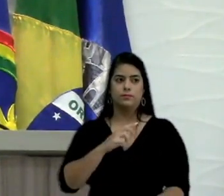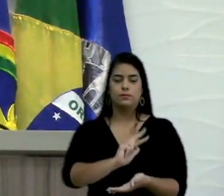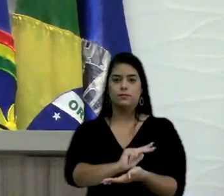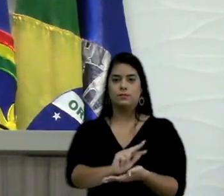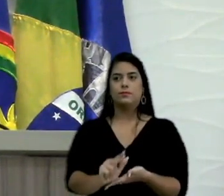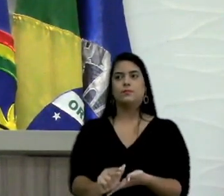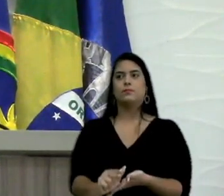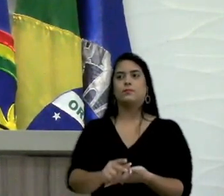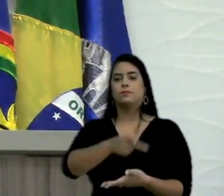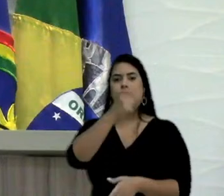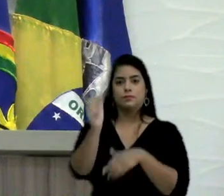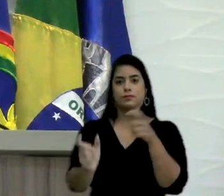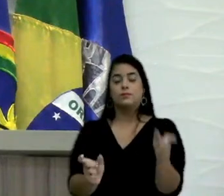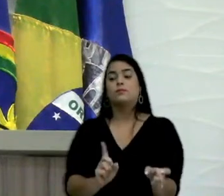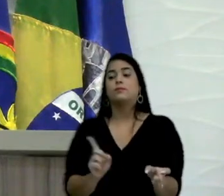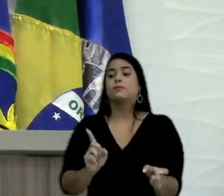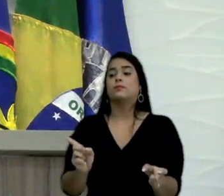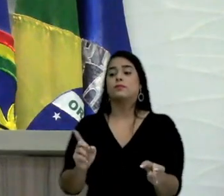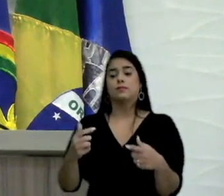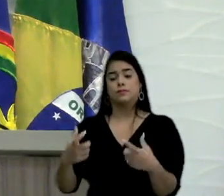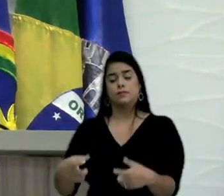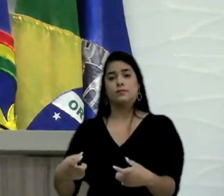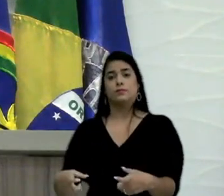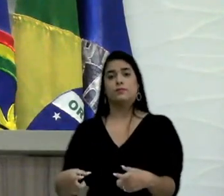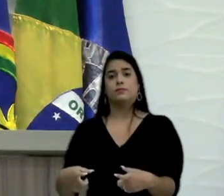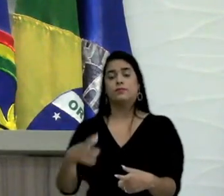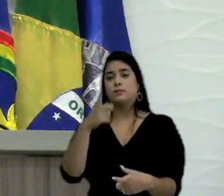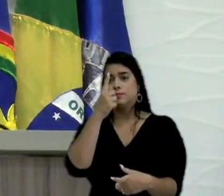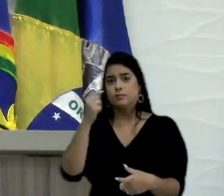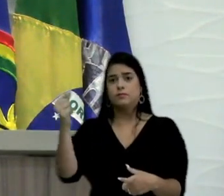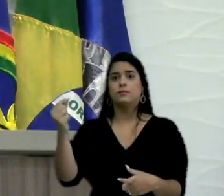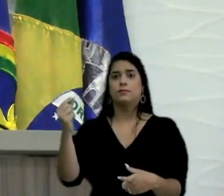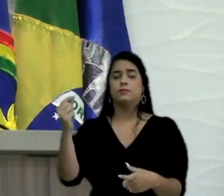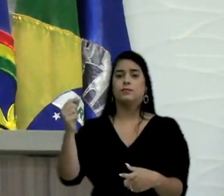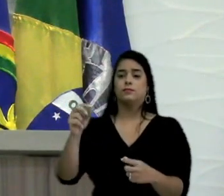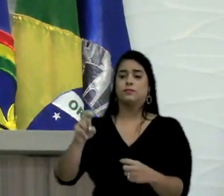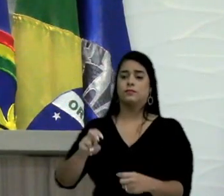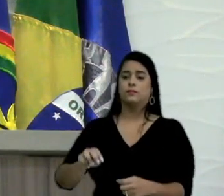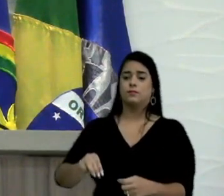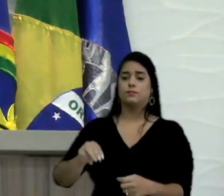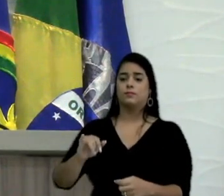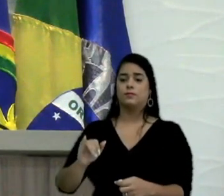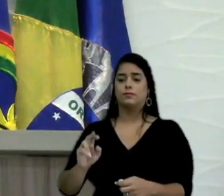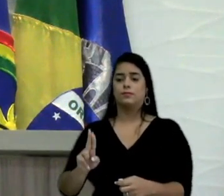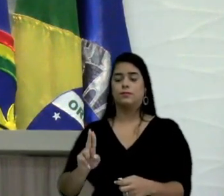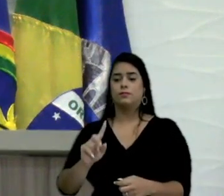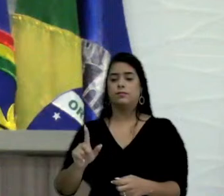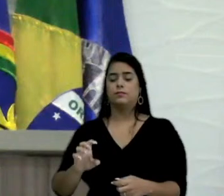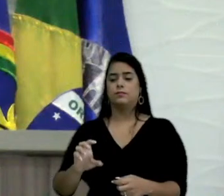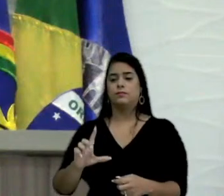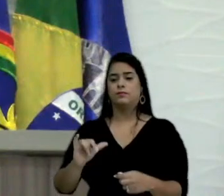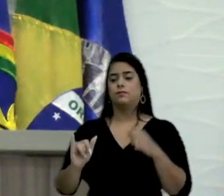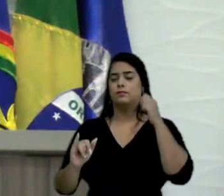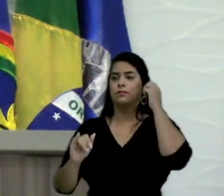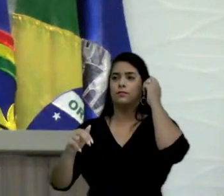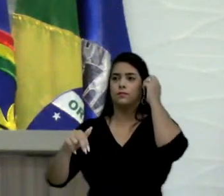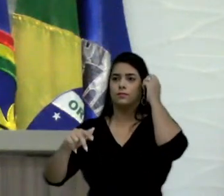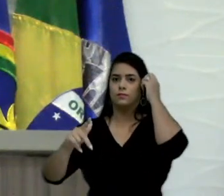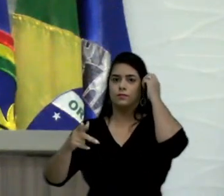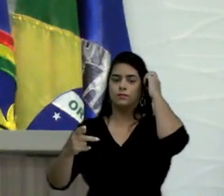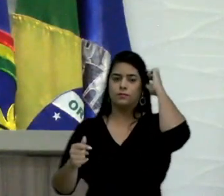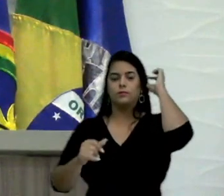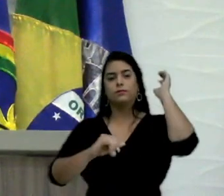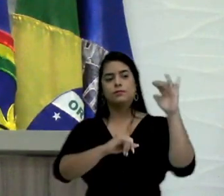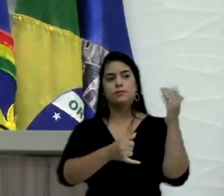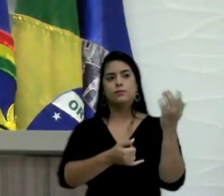ccle naquela região que tomando doar Melin AZ das Capoeiras al penim es cabaça Jurubeba